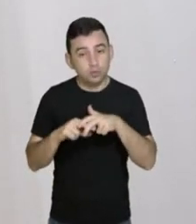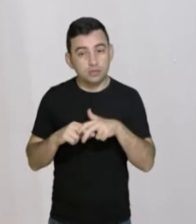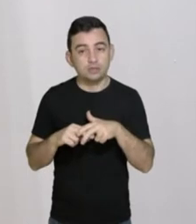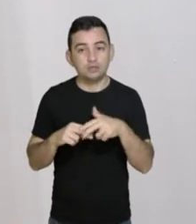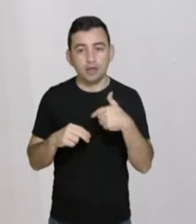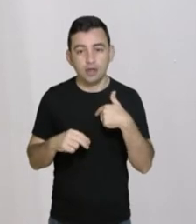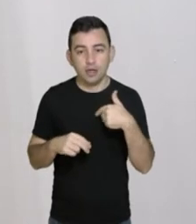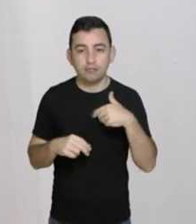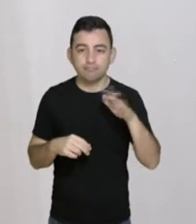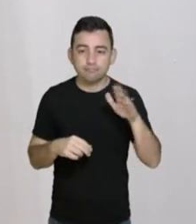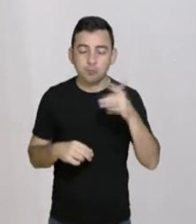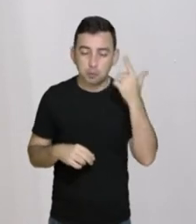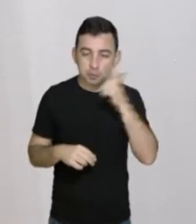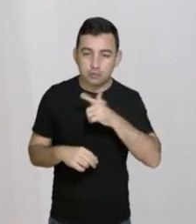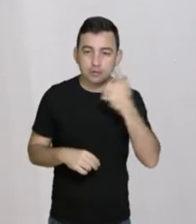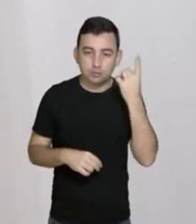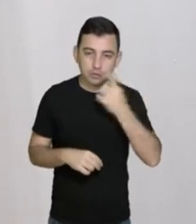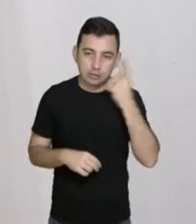a deputado estadual.